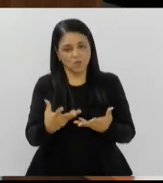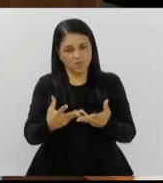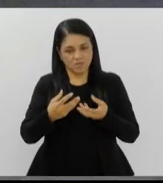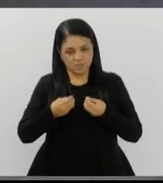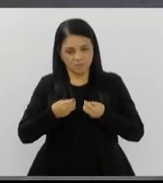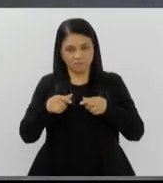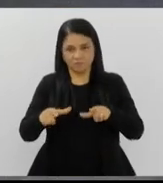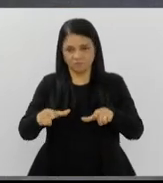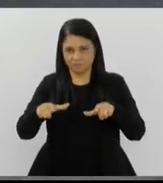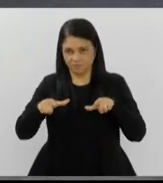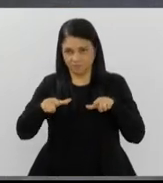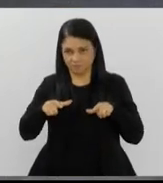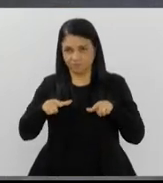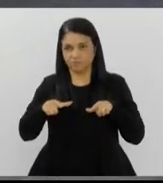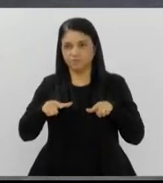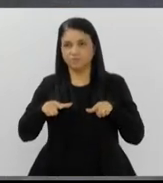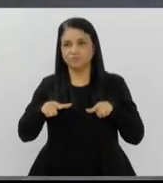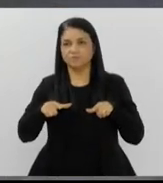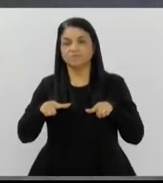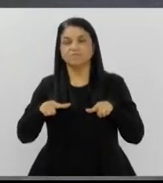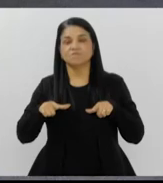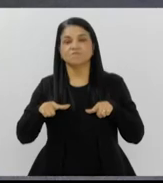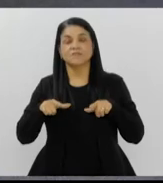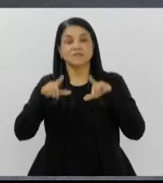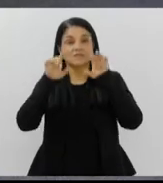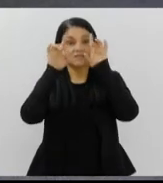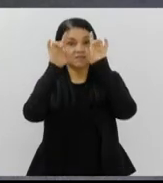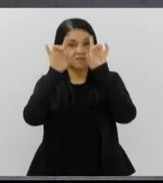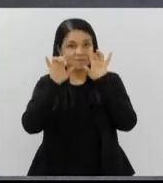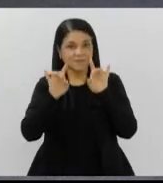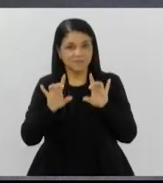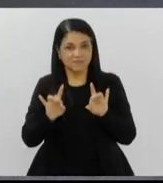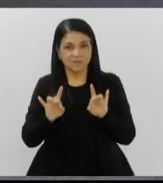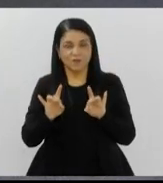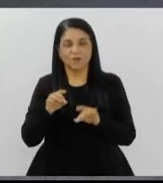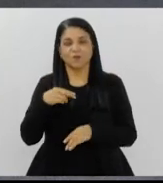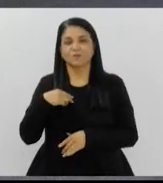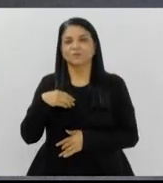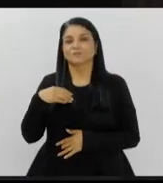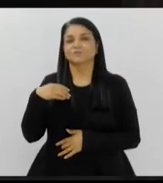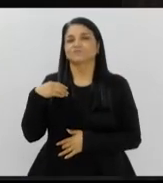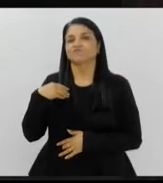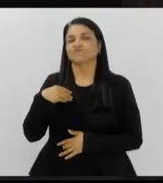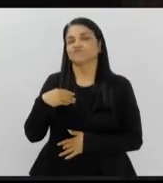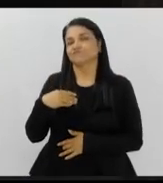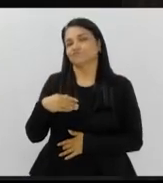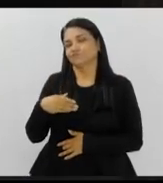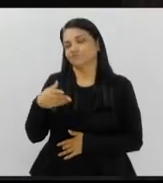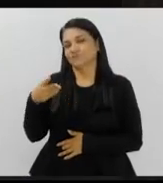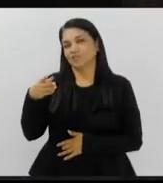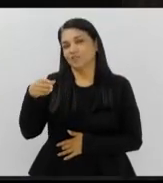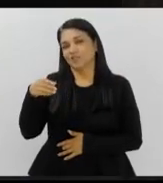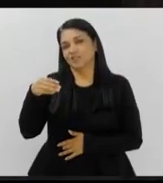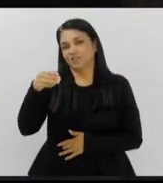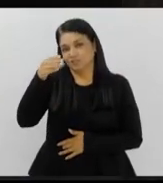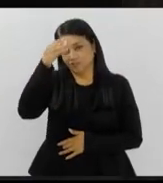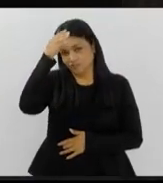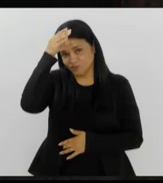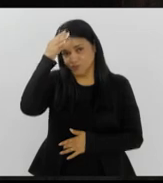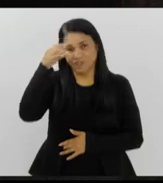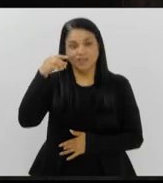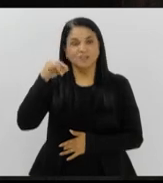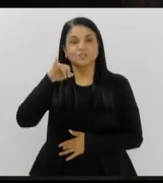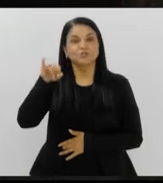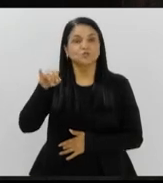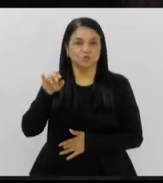dessa moção. E, em especial, tia Ju, que eu vou te chamar assim, porque a